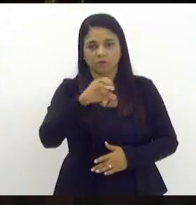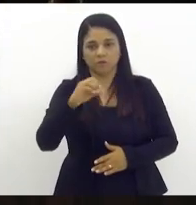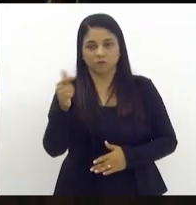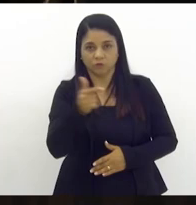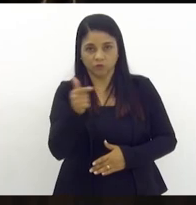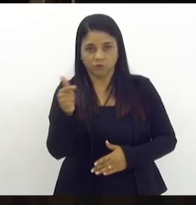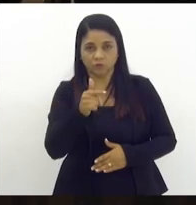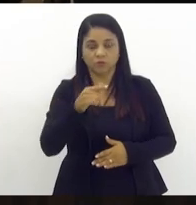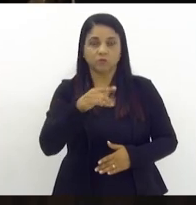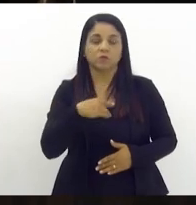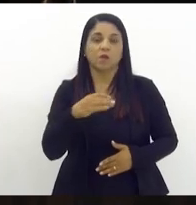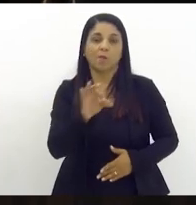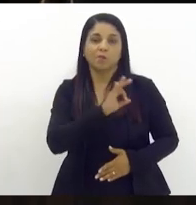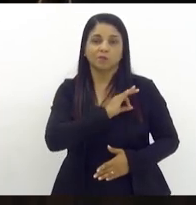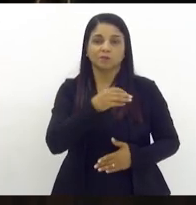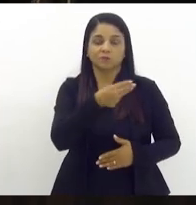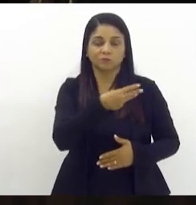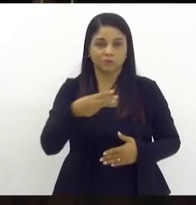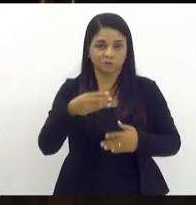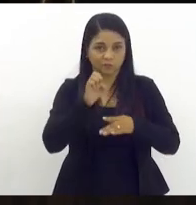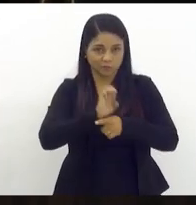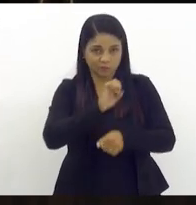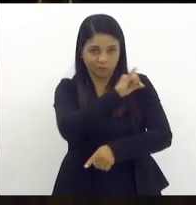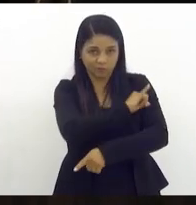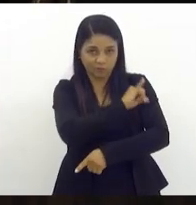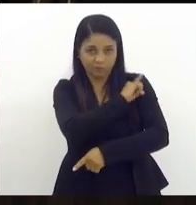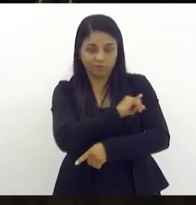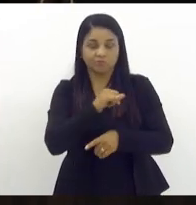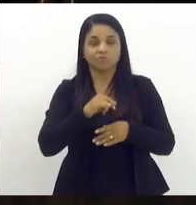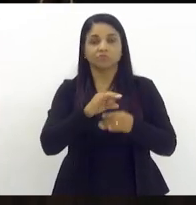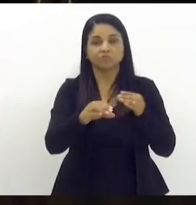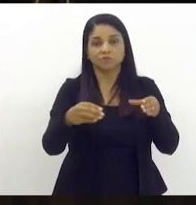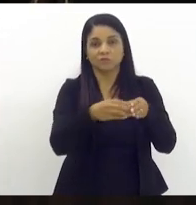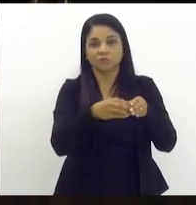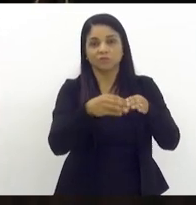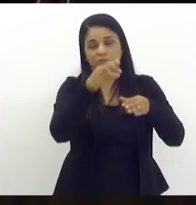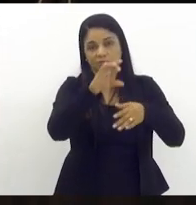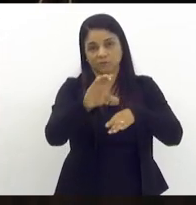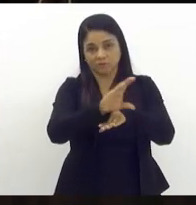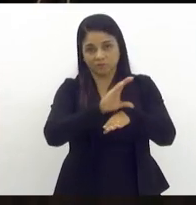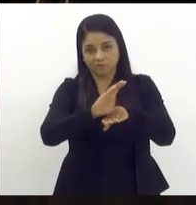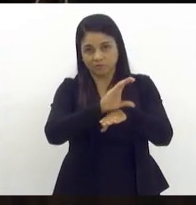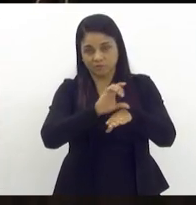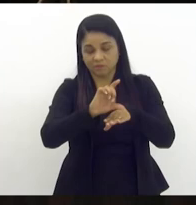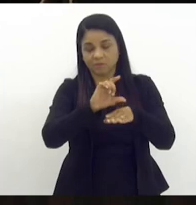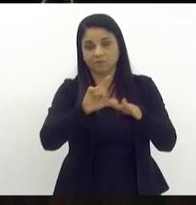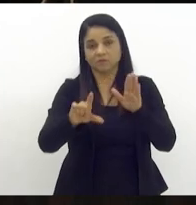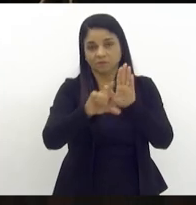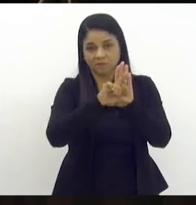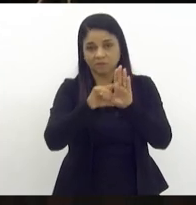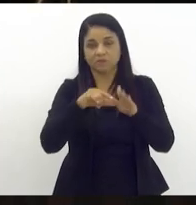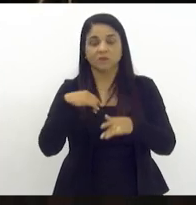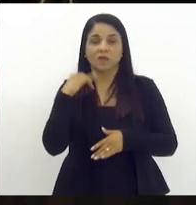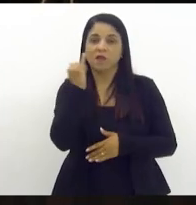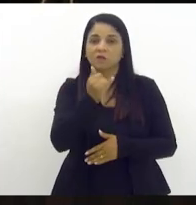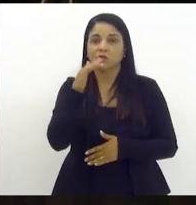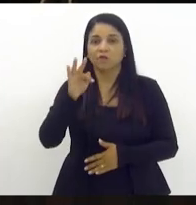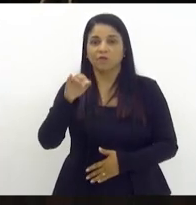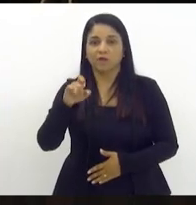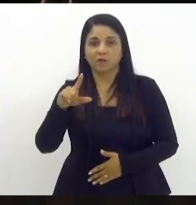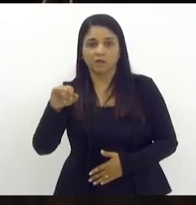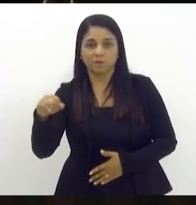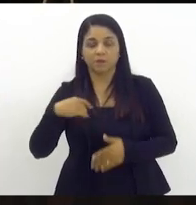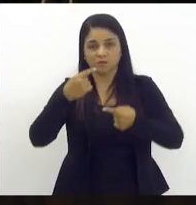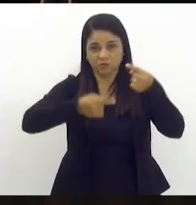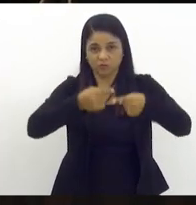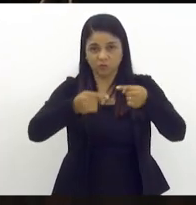Estado do Rio de Janeiro. Parecer da Comissão de Indicações Legislativas favorável. Relator, deputado Felipe Soares. Em